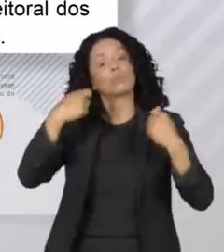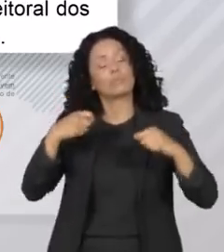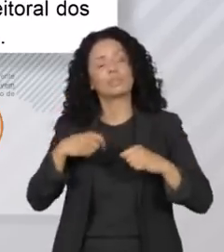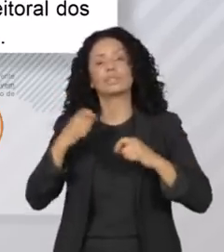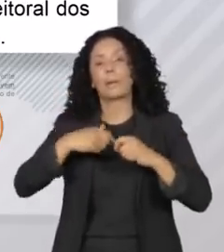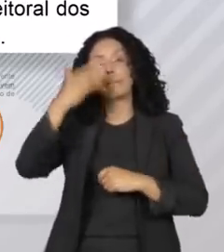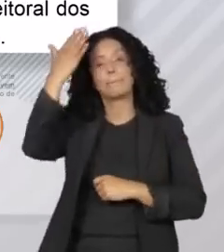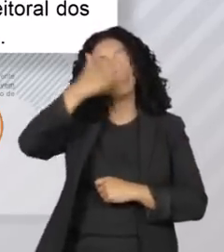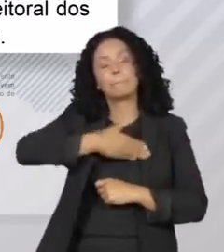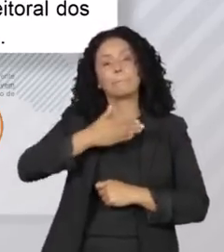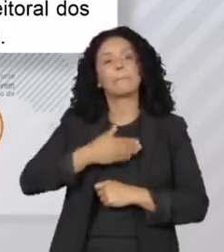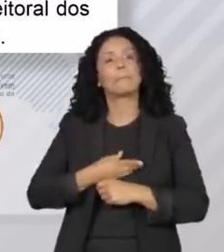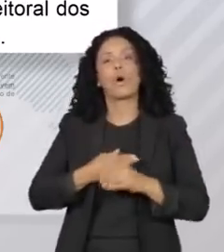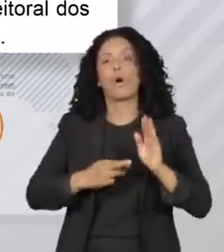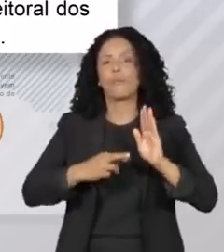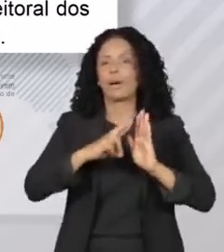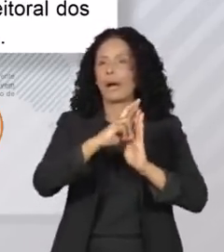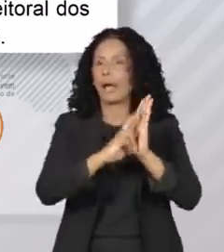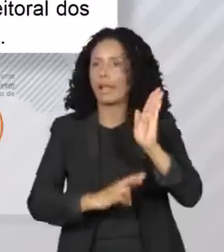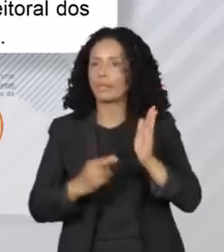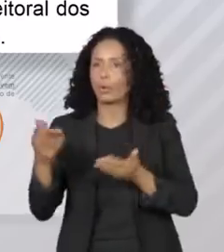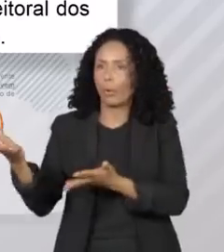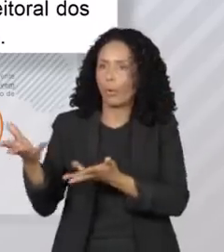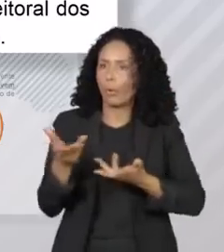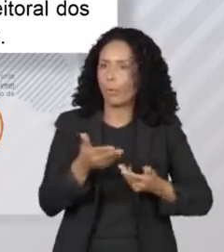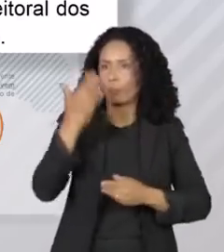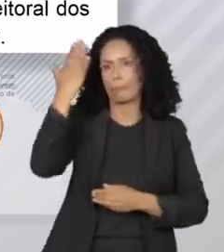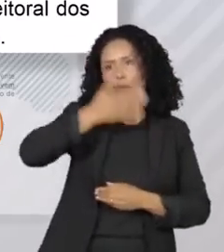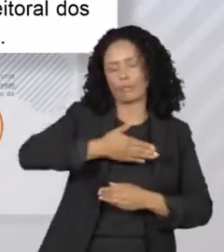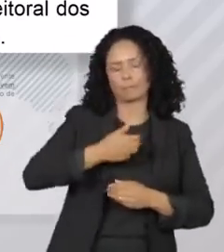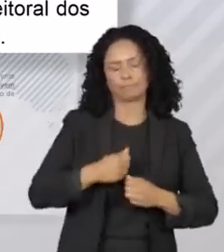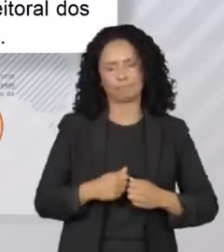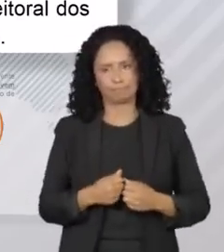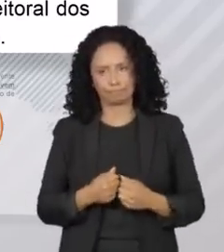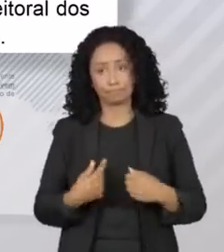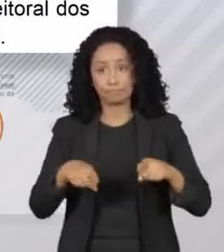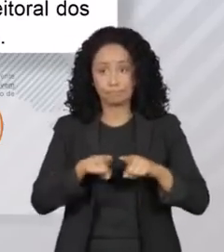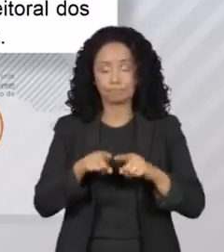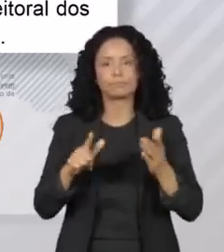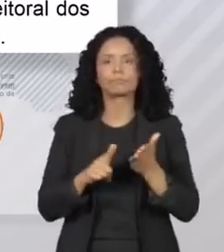apócrifo relatório de veiculação de rádio. De acordo com o jornal...